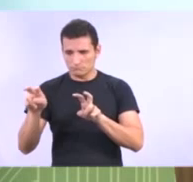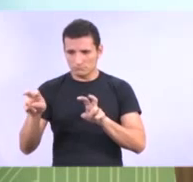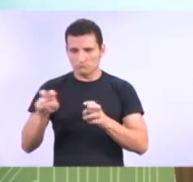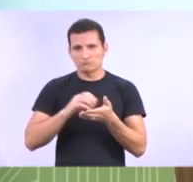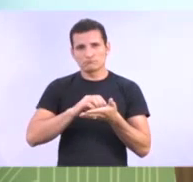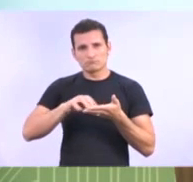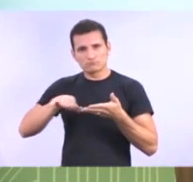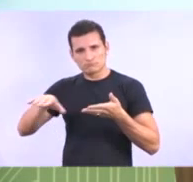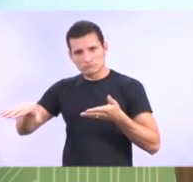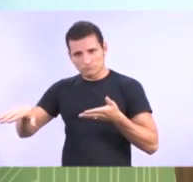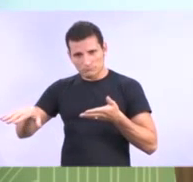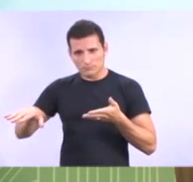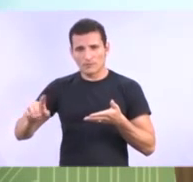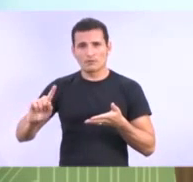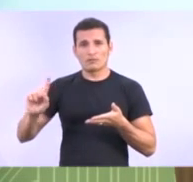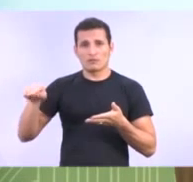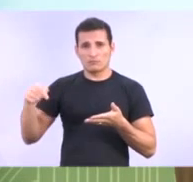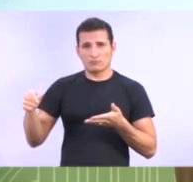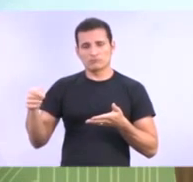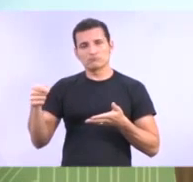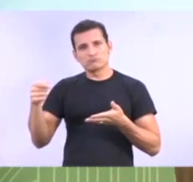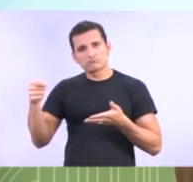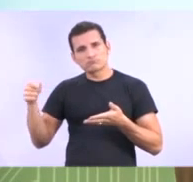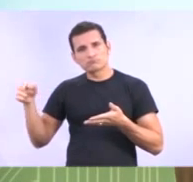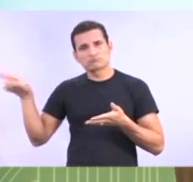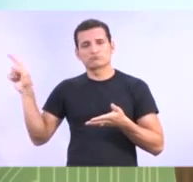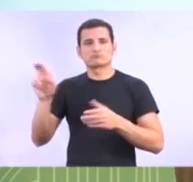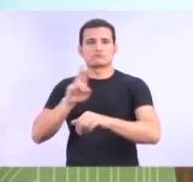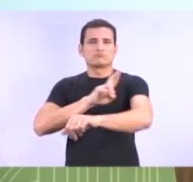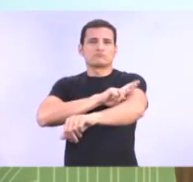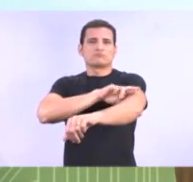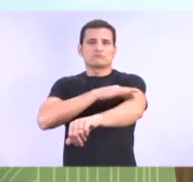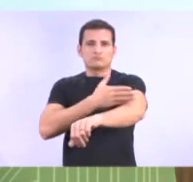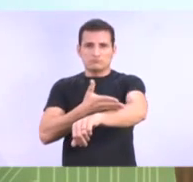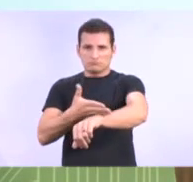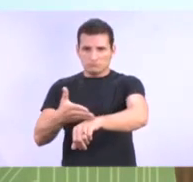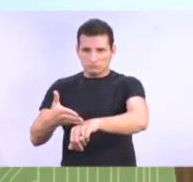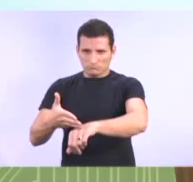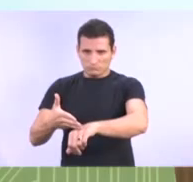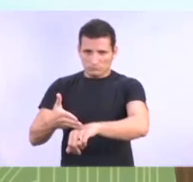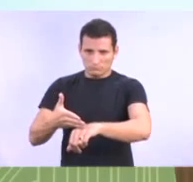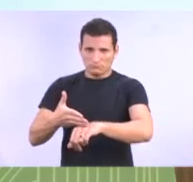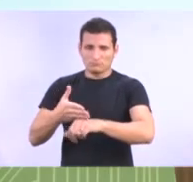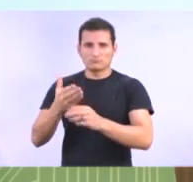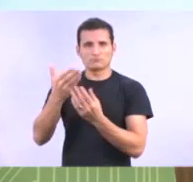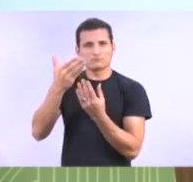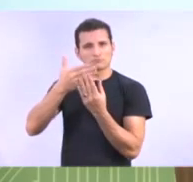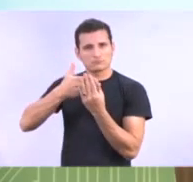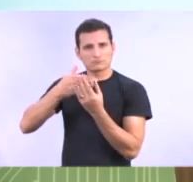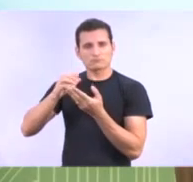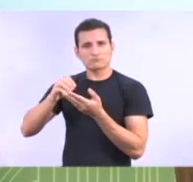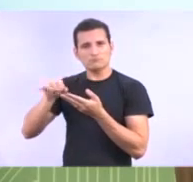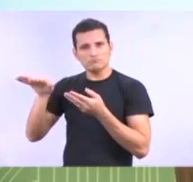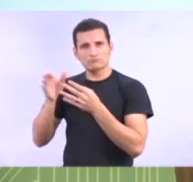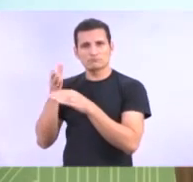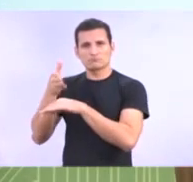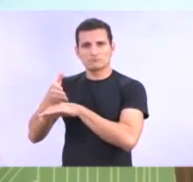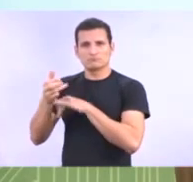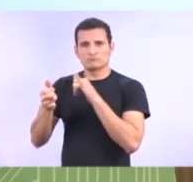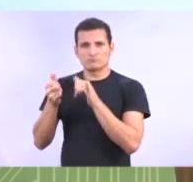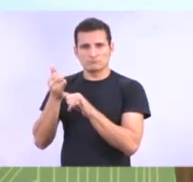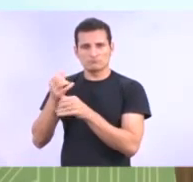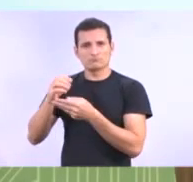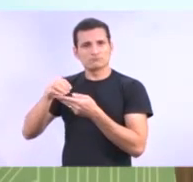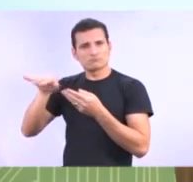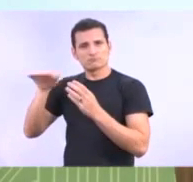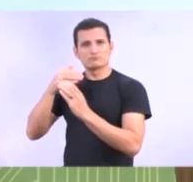um arquivo. Depois dessa transmissão do arquivo, você pode acessar a internet, enviar